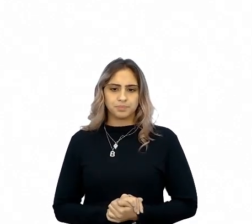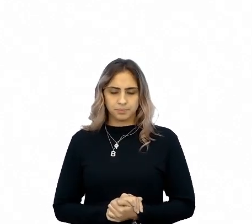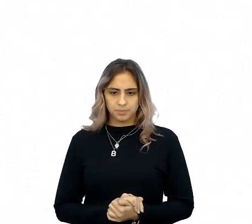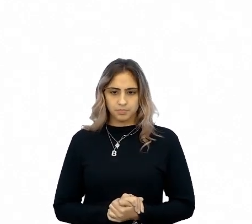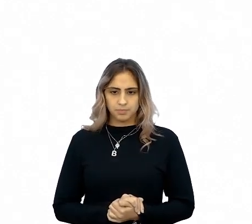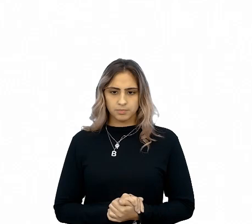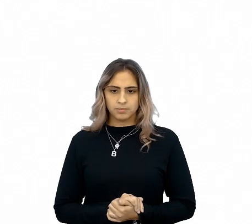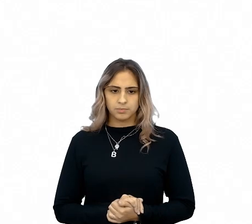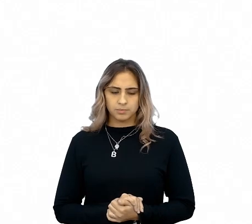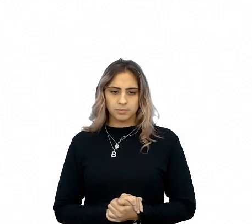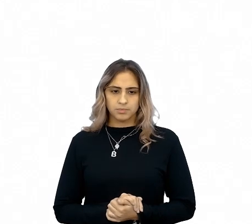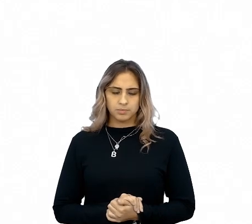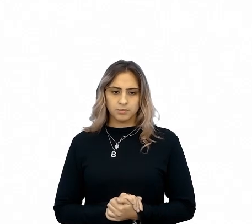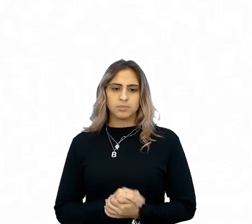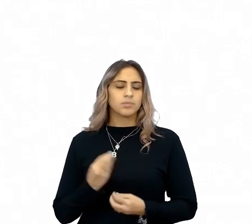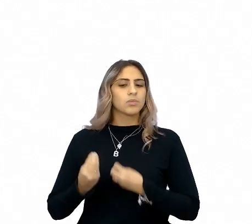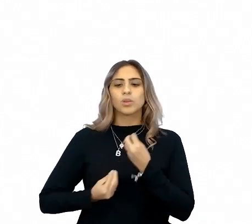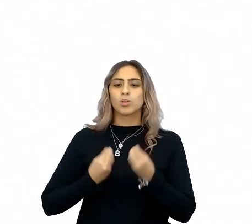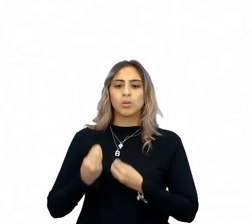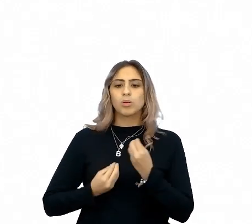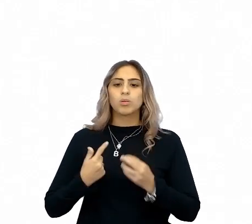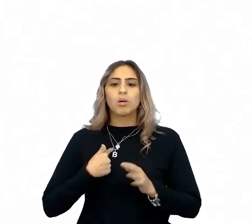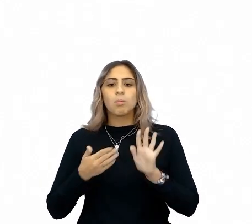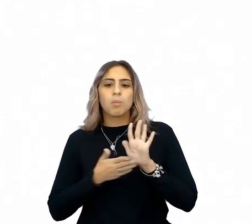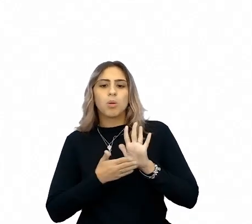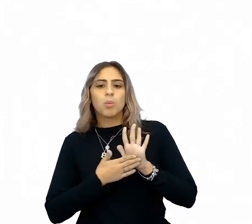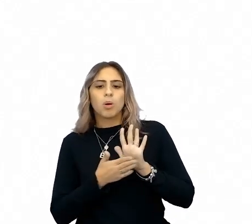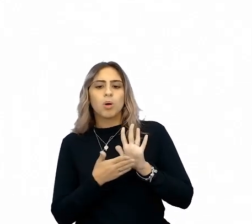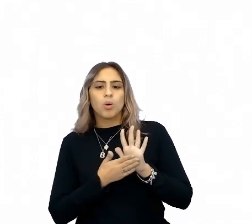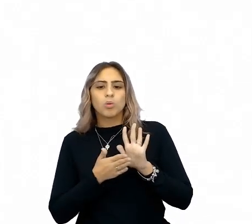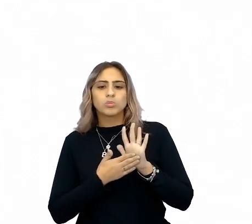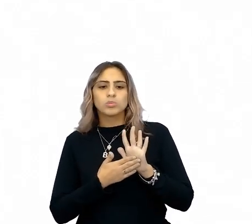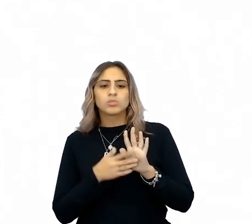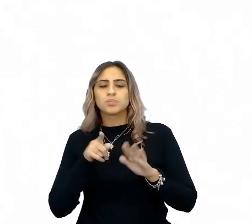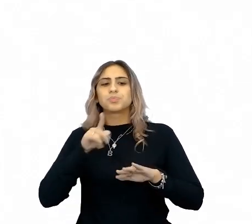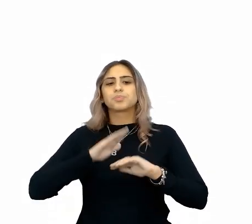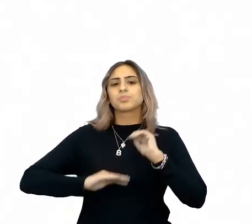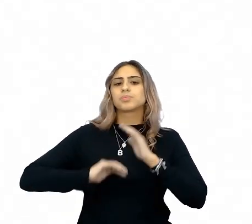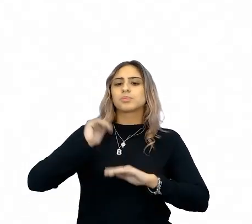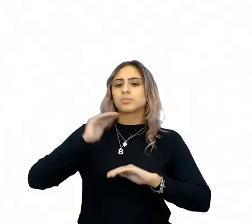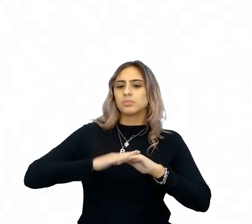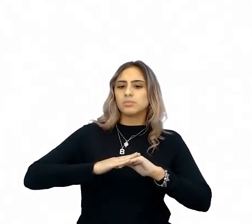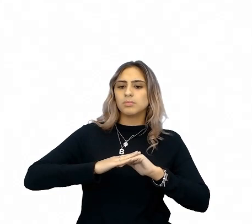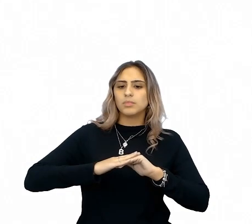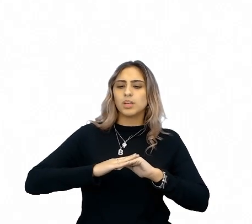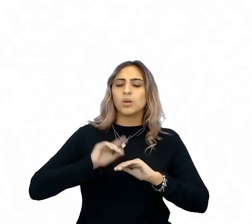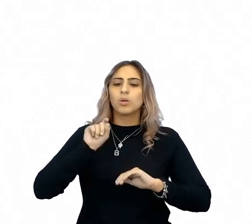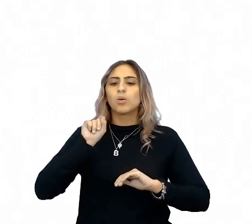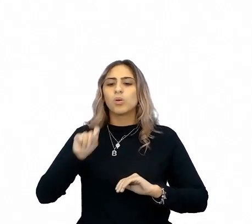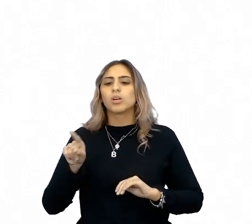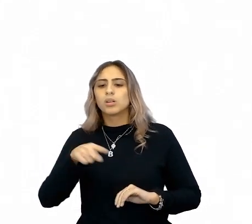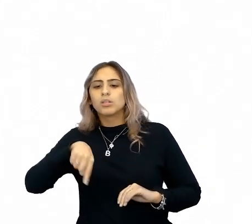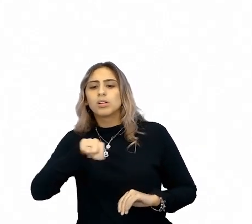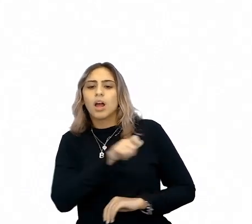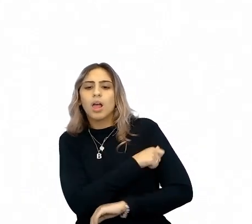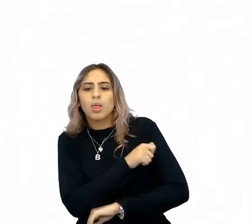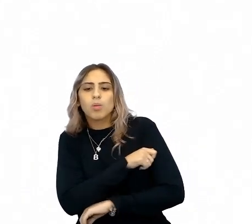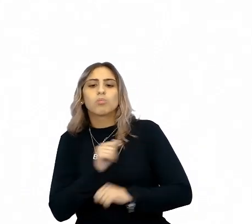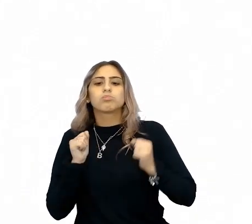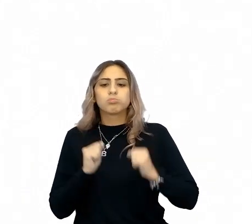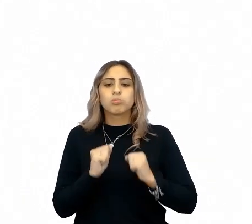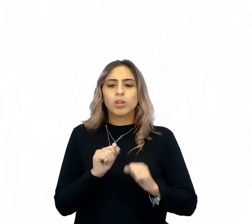Bem, qual é o propósito didático? O que os estudantes